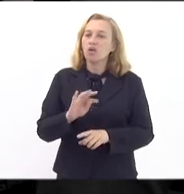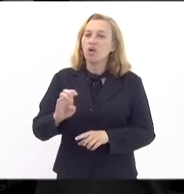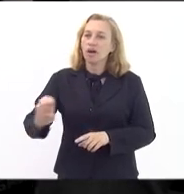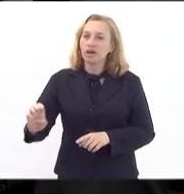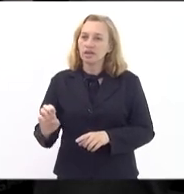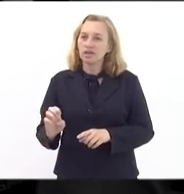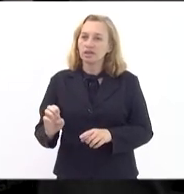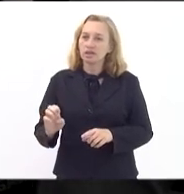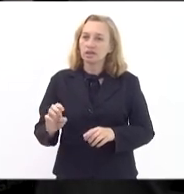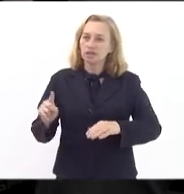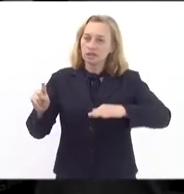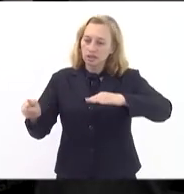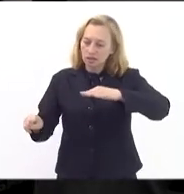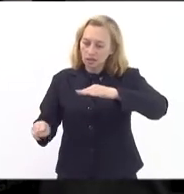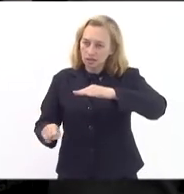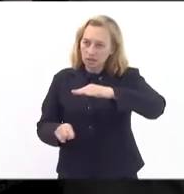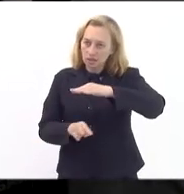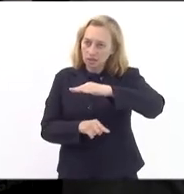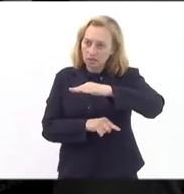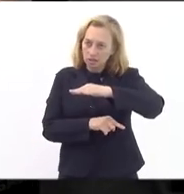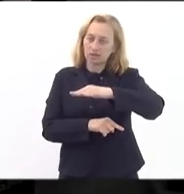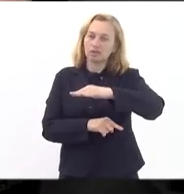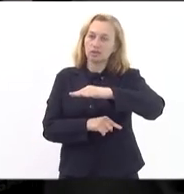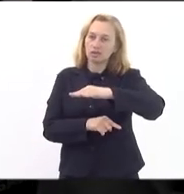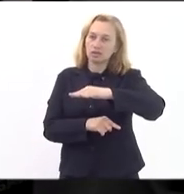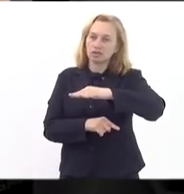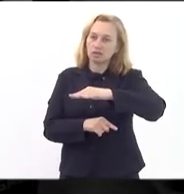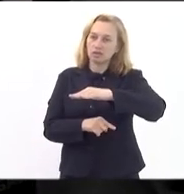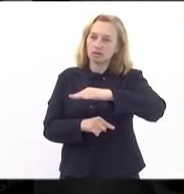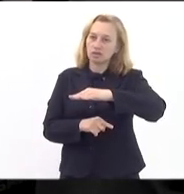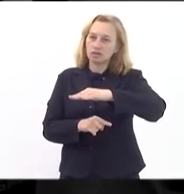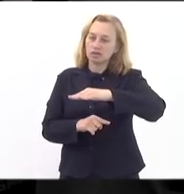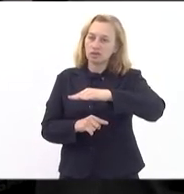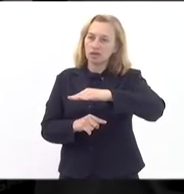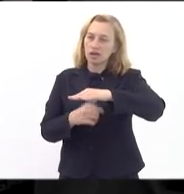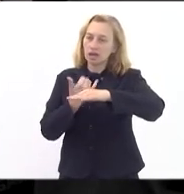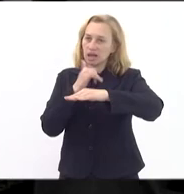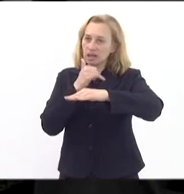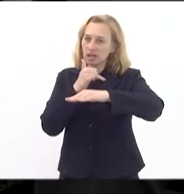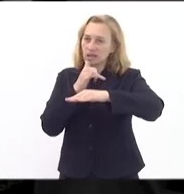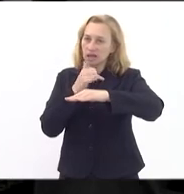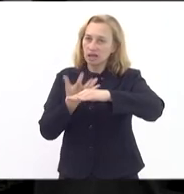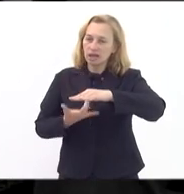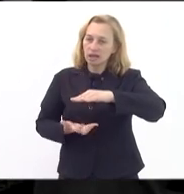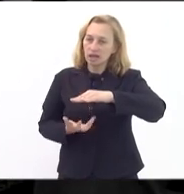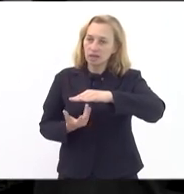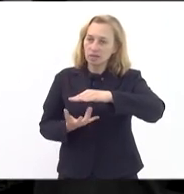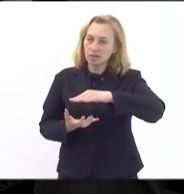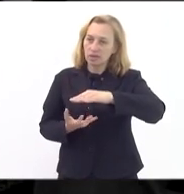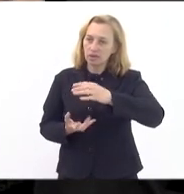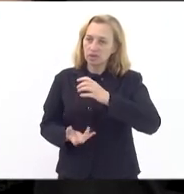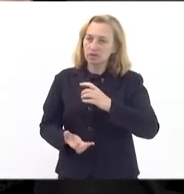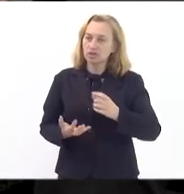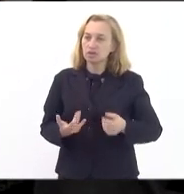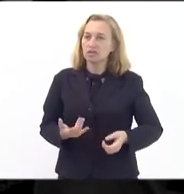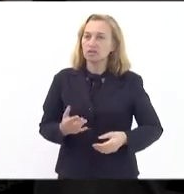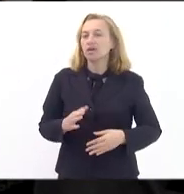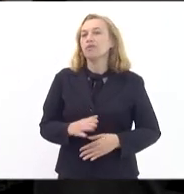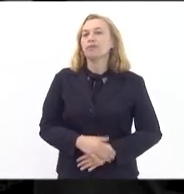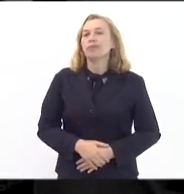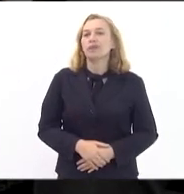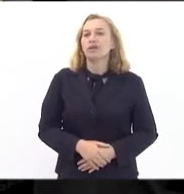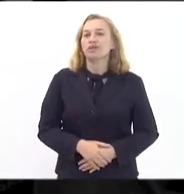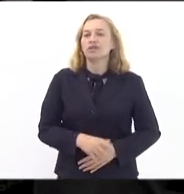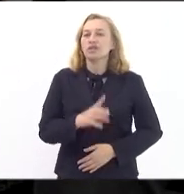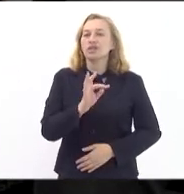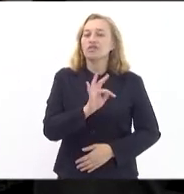vez de se falar pelo circuito de terra ela circuito ela circula pelo circuito eletrônico ela queima componentes eletrônicos ela passa pelo